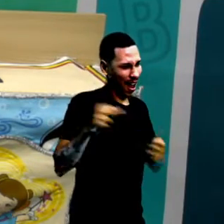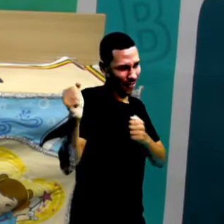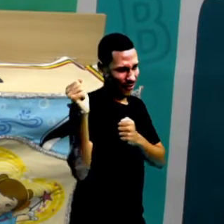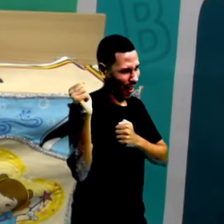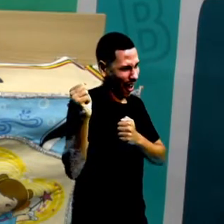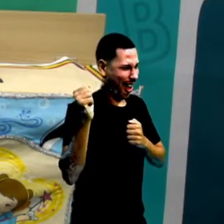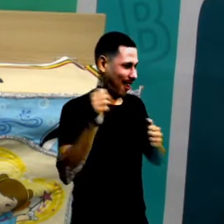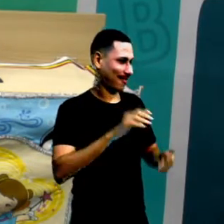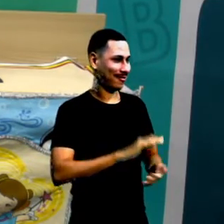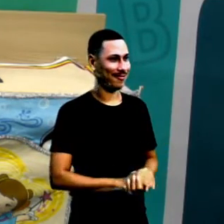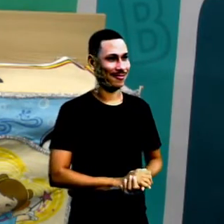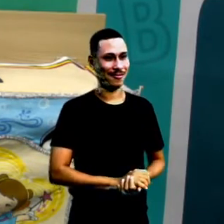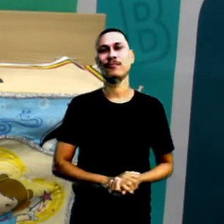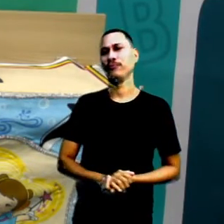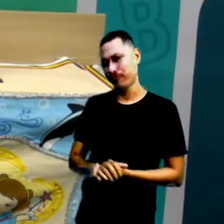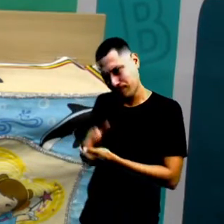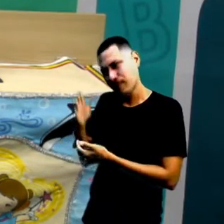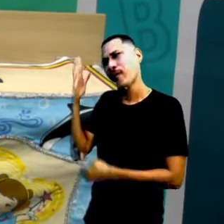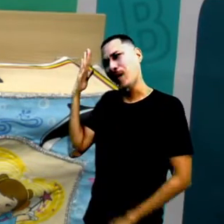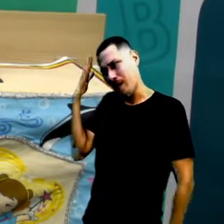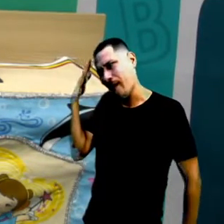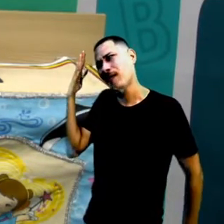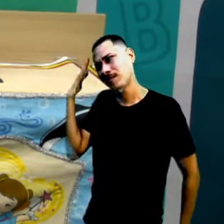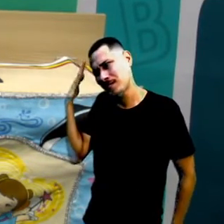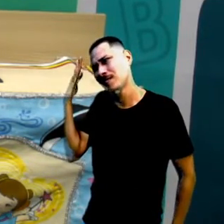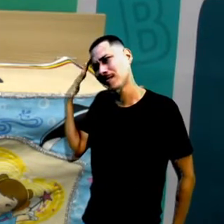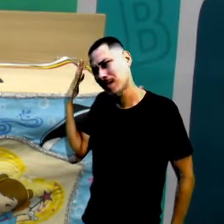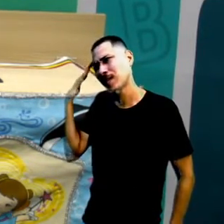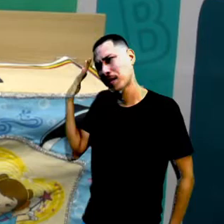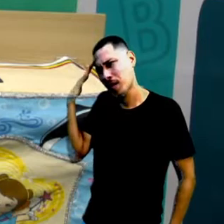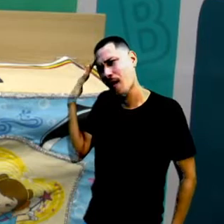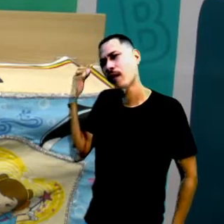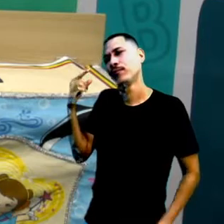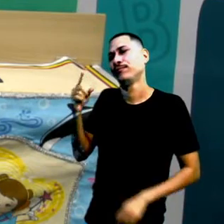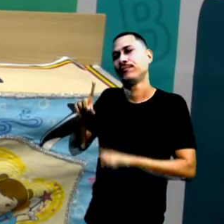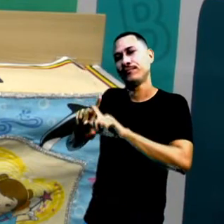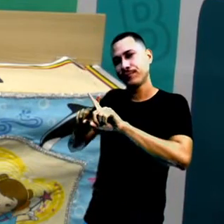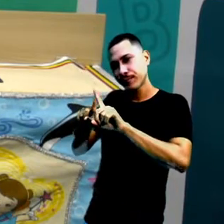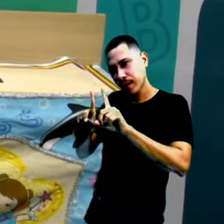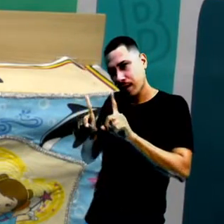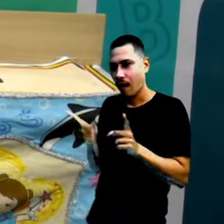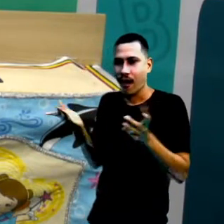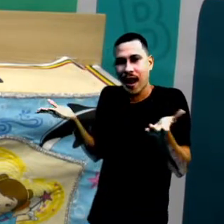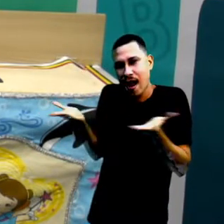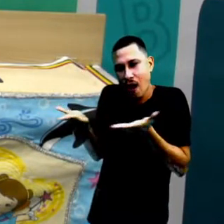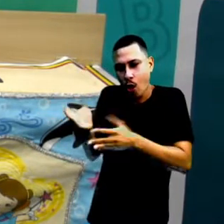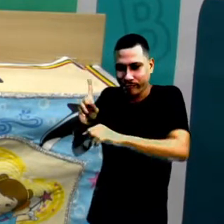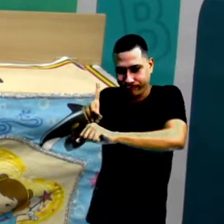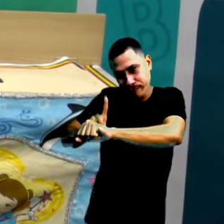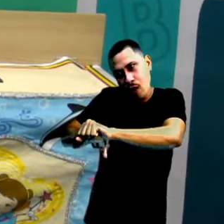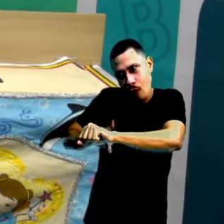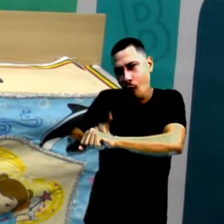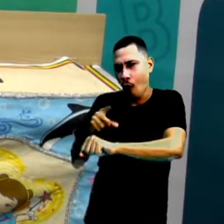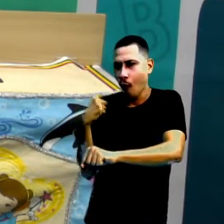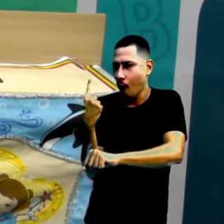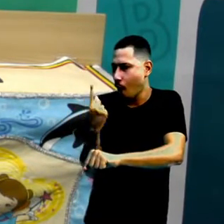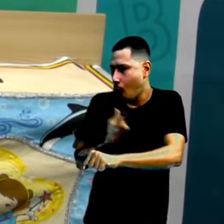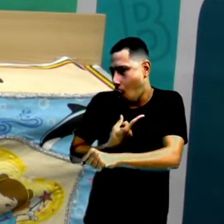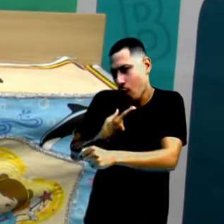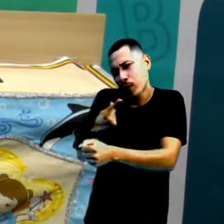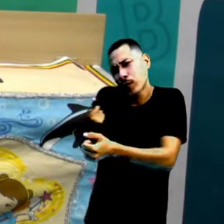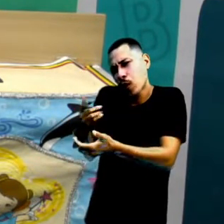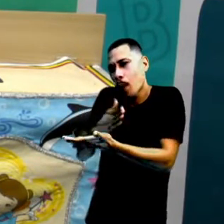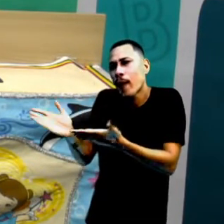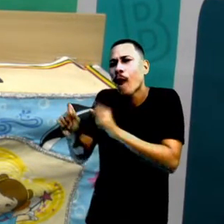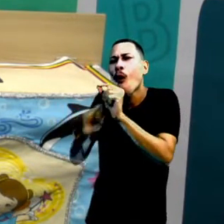a sei tem muito bem disso mas agora tá na hora da gente começar